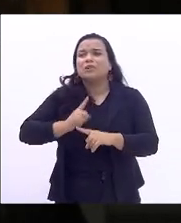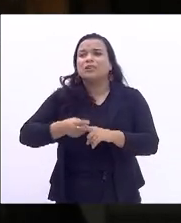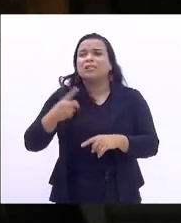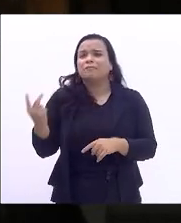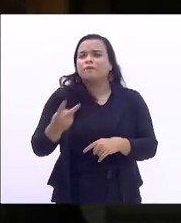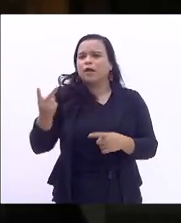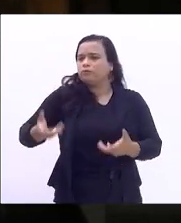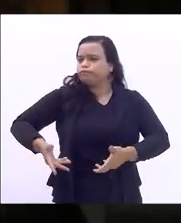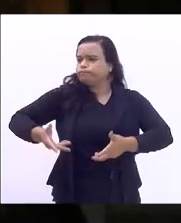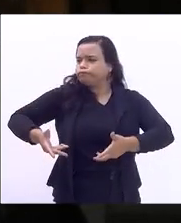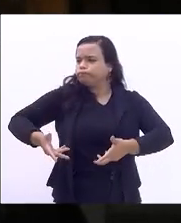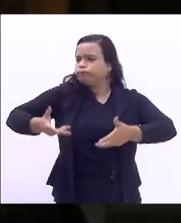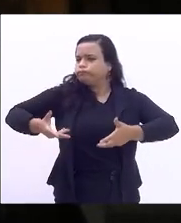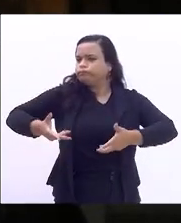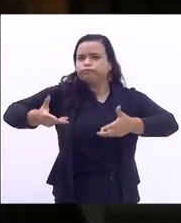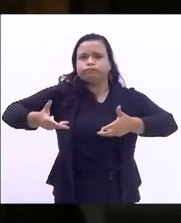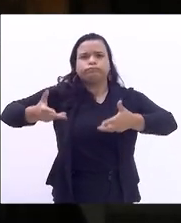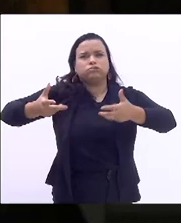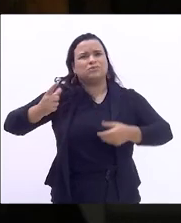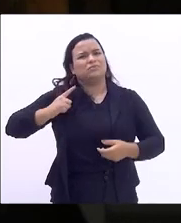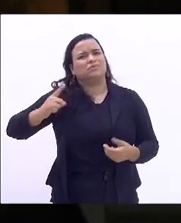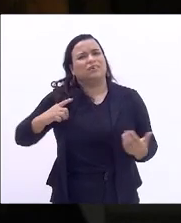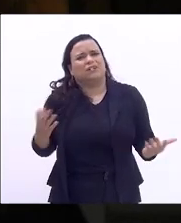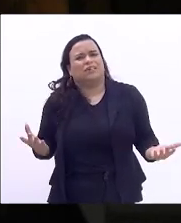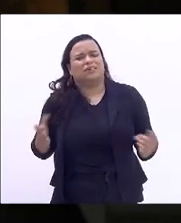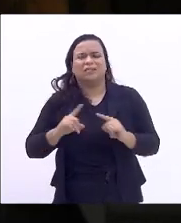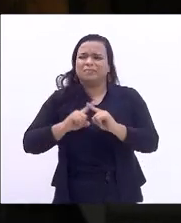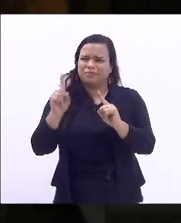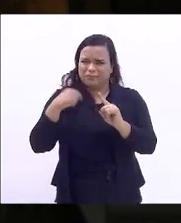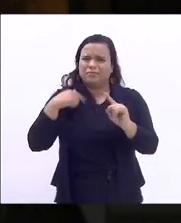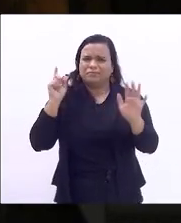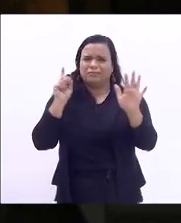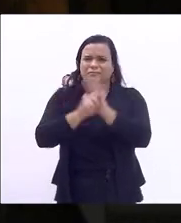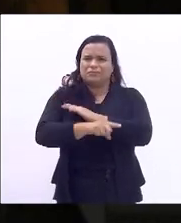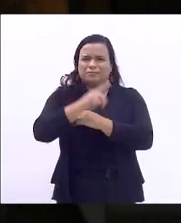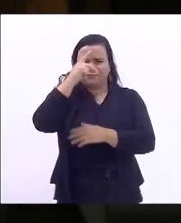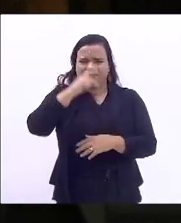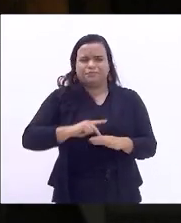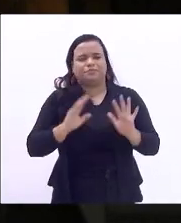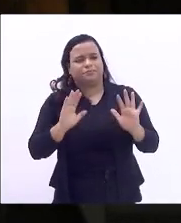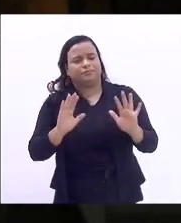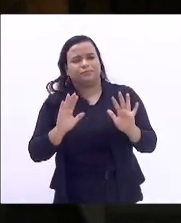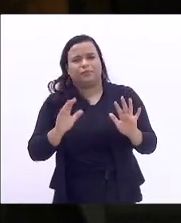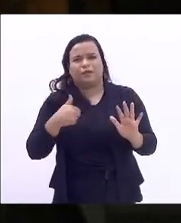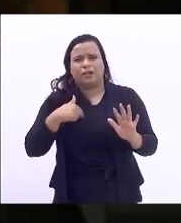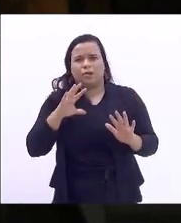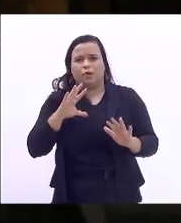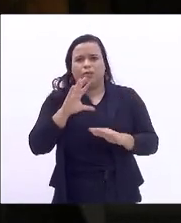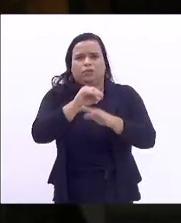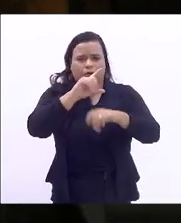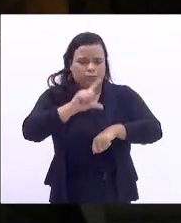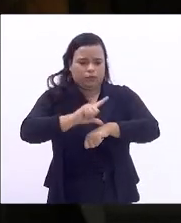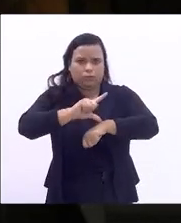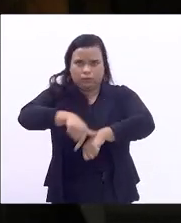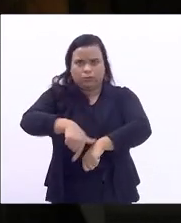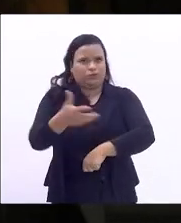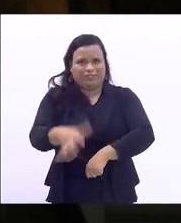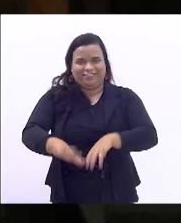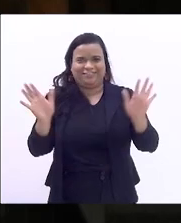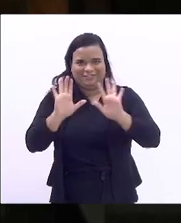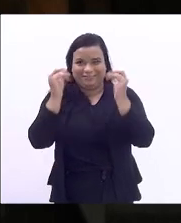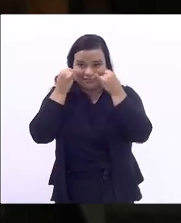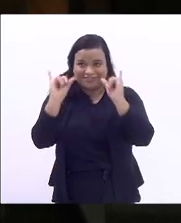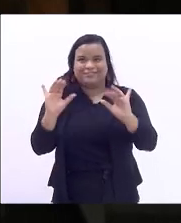valorizar é mas aí senhora Presidente eu não quero invadir o tempo